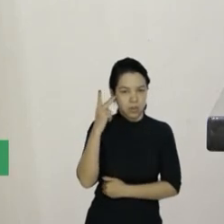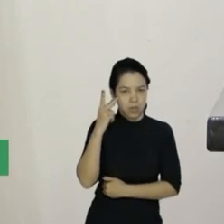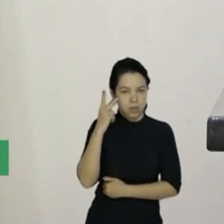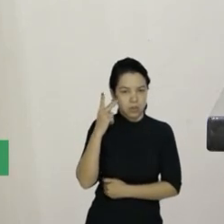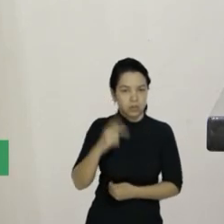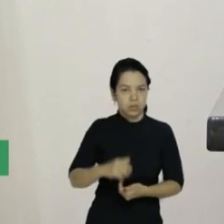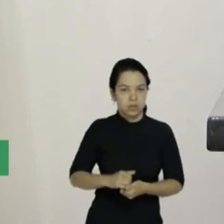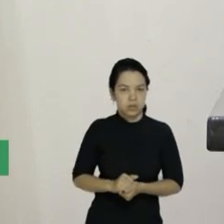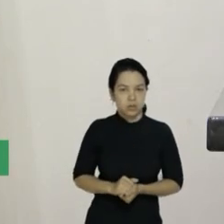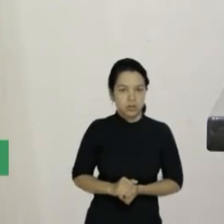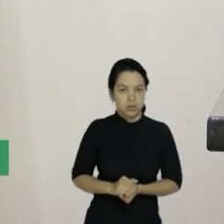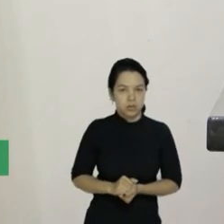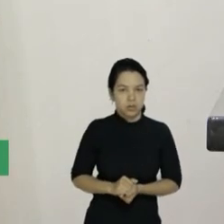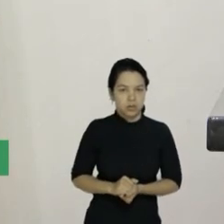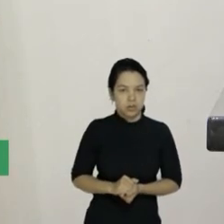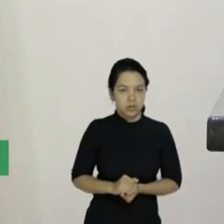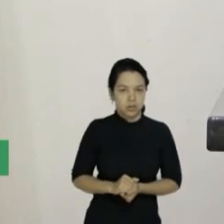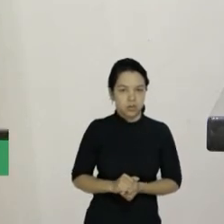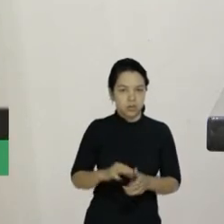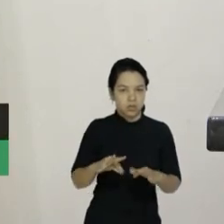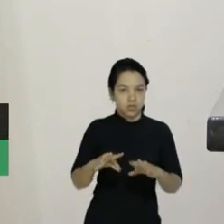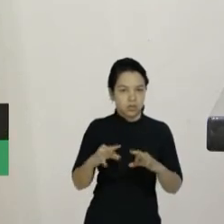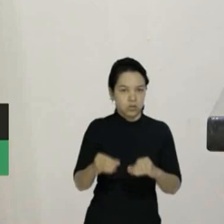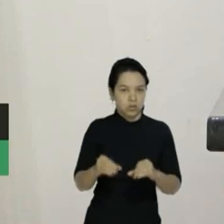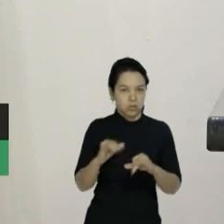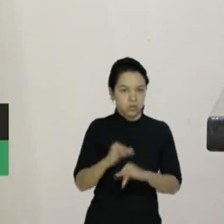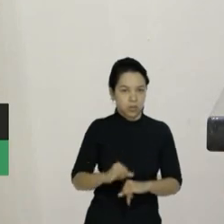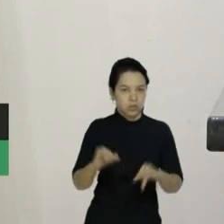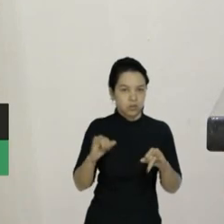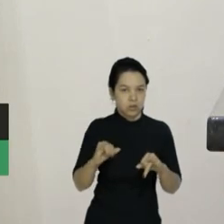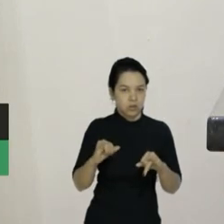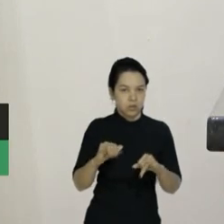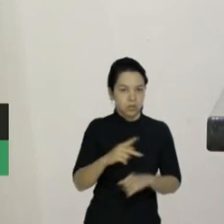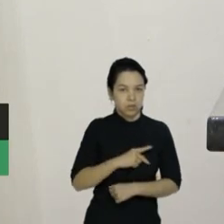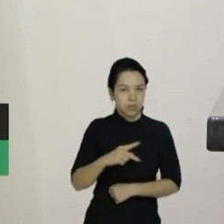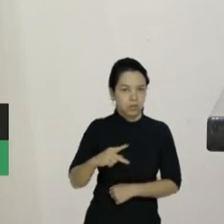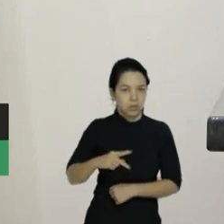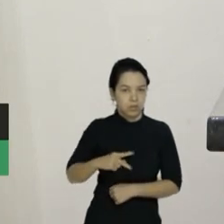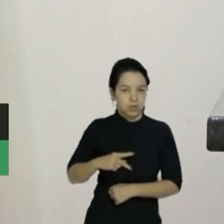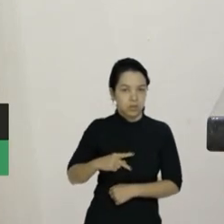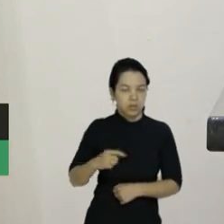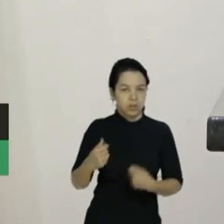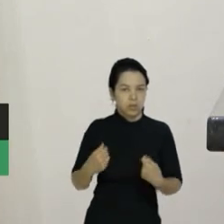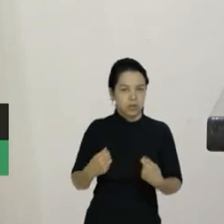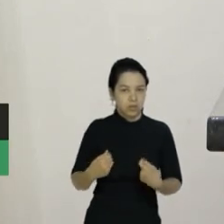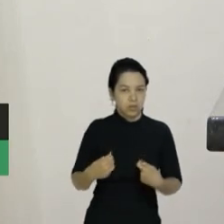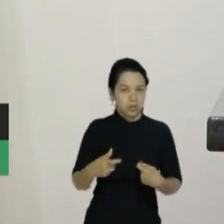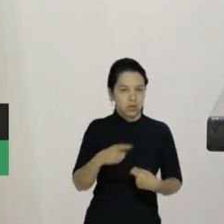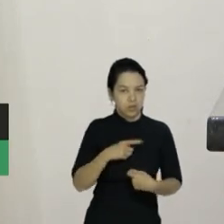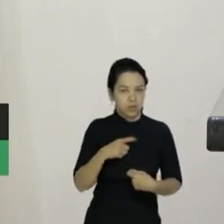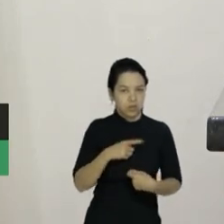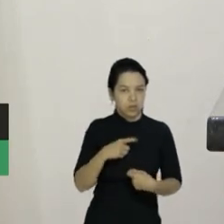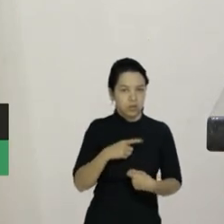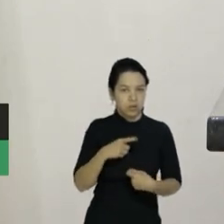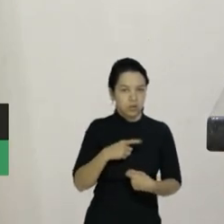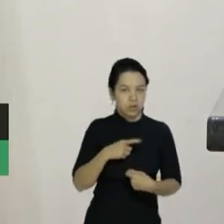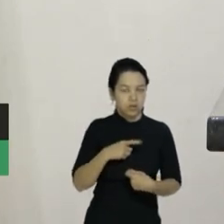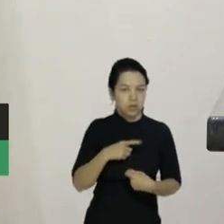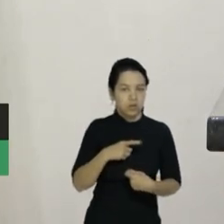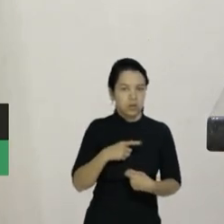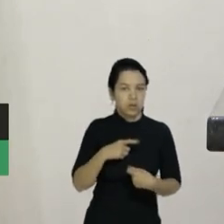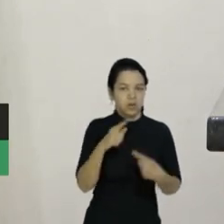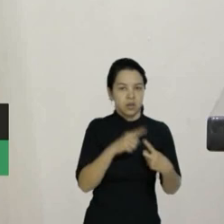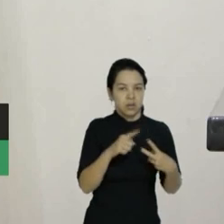Que toda manifestação pública tem que haver alguns princípios na oratória, e